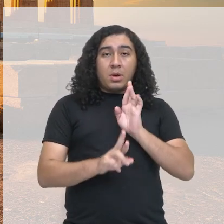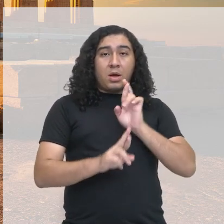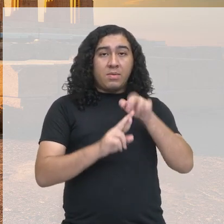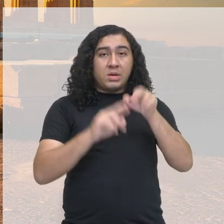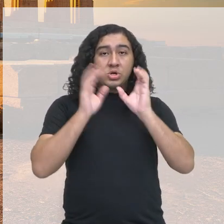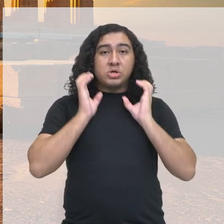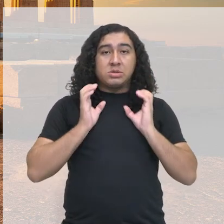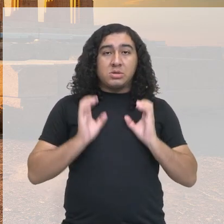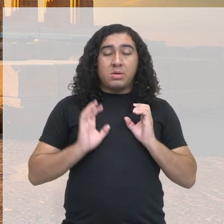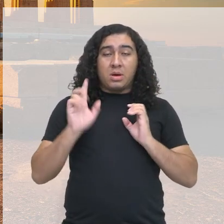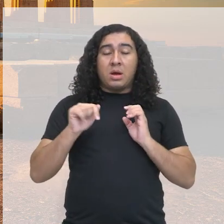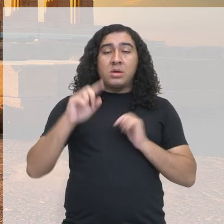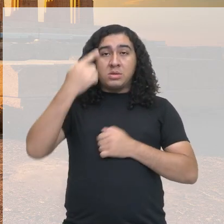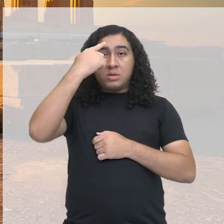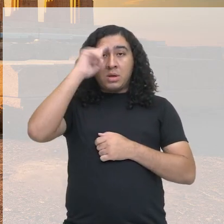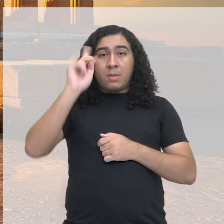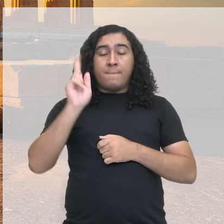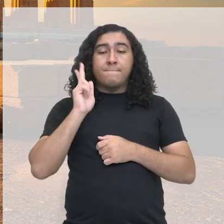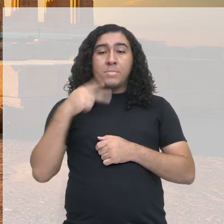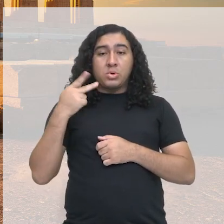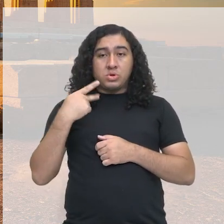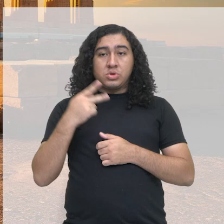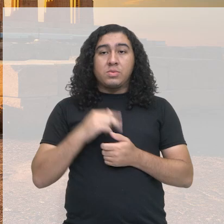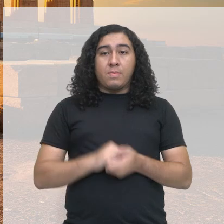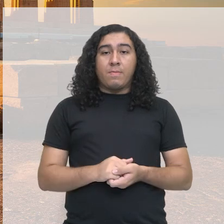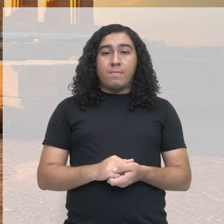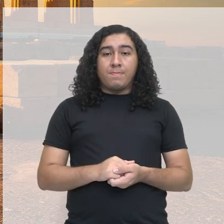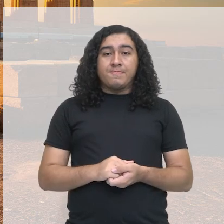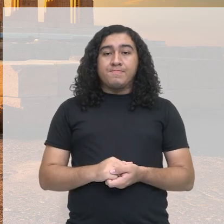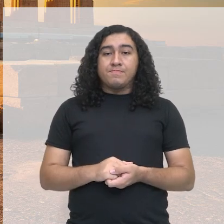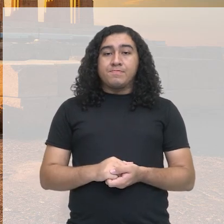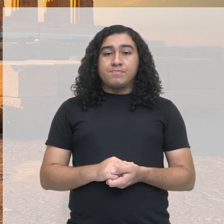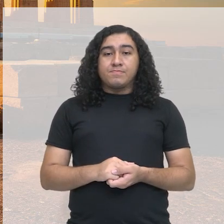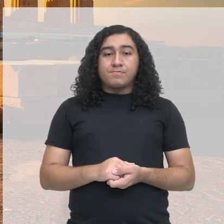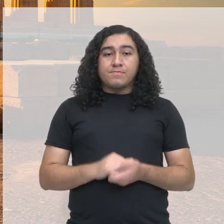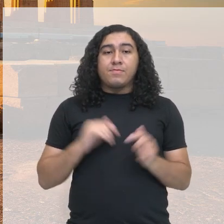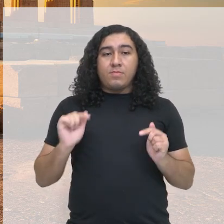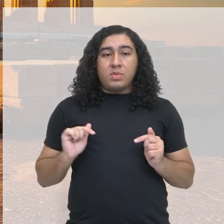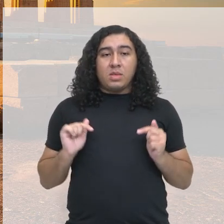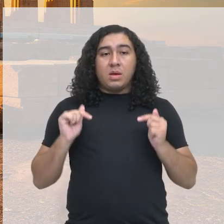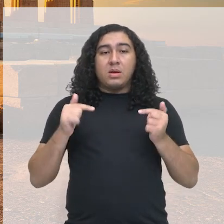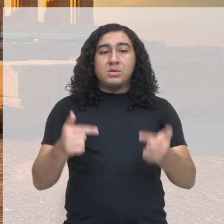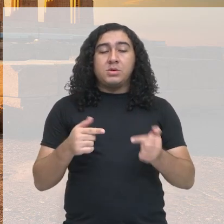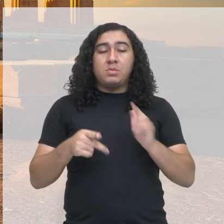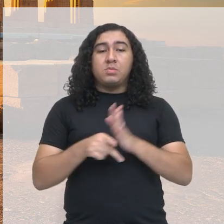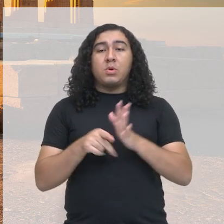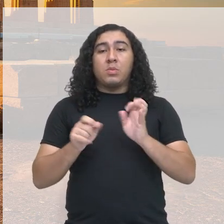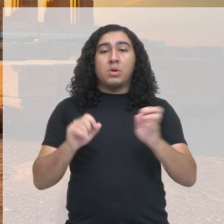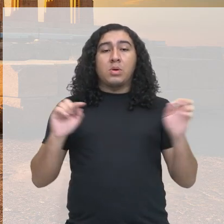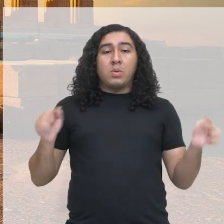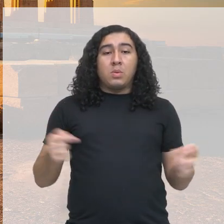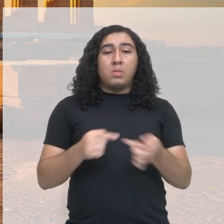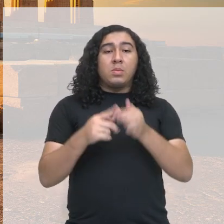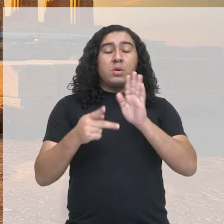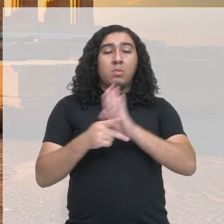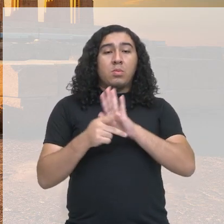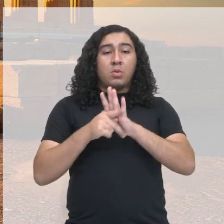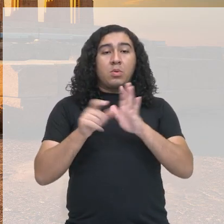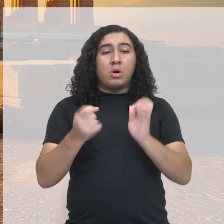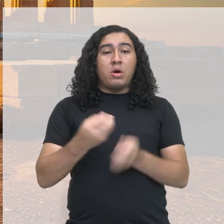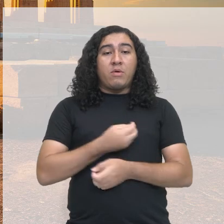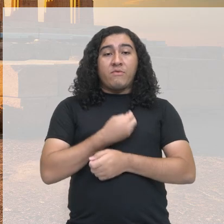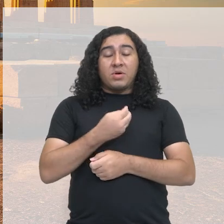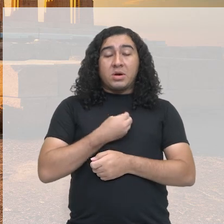a ideia da política, tá bom? Seria o quê, então? A atividade que diz respeito à